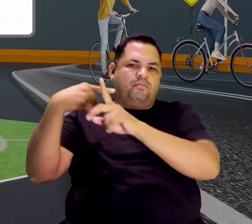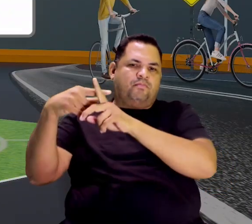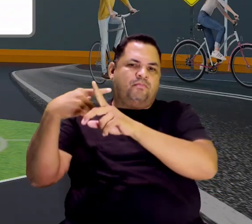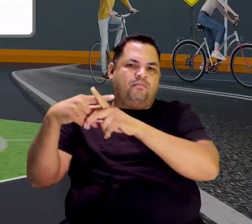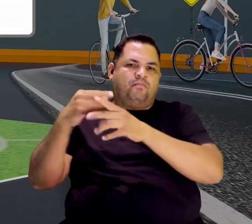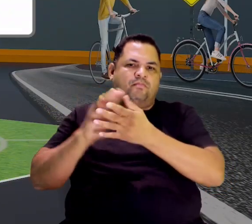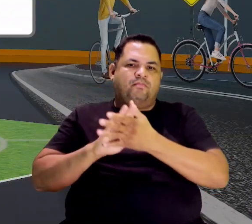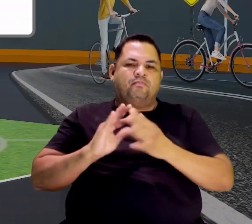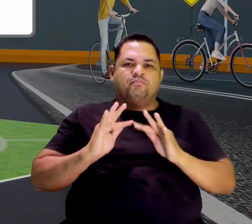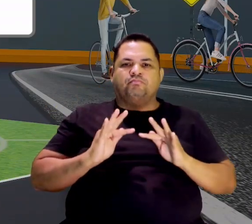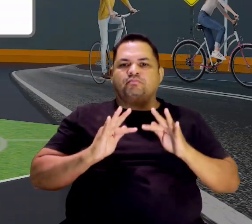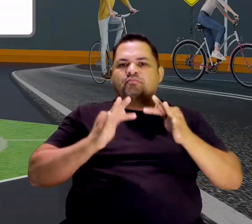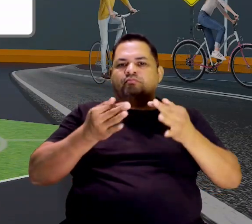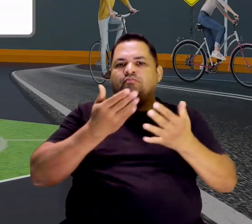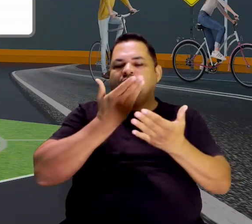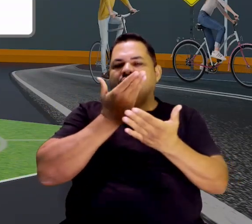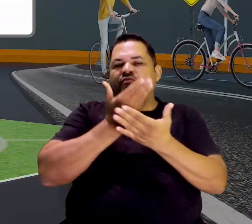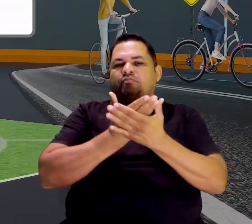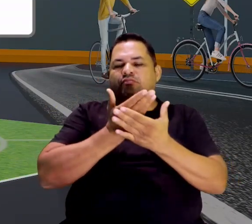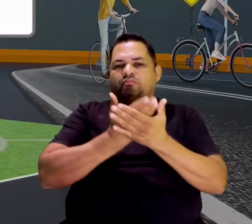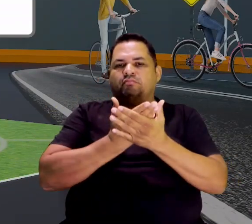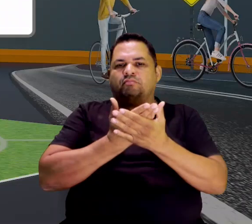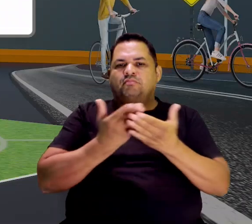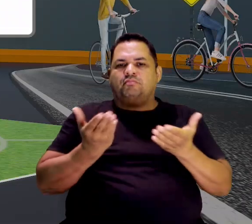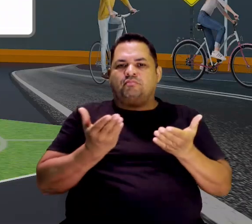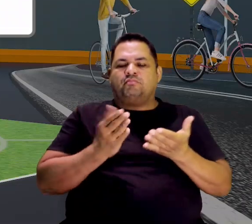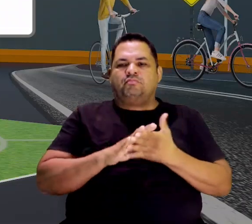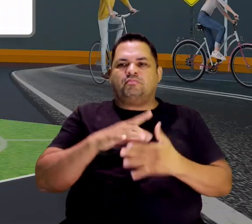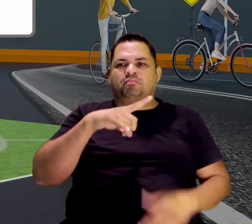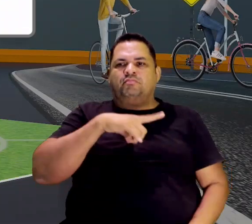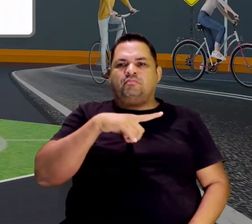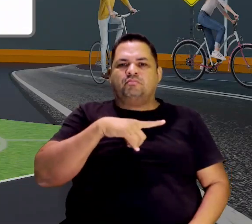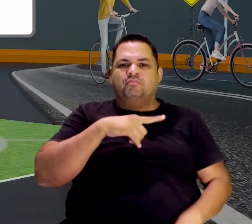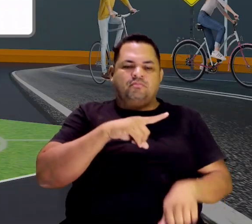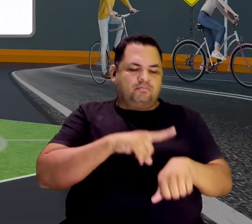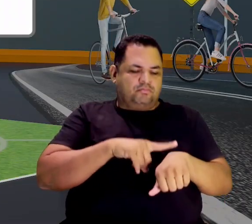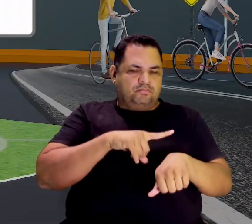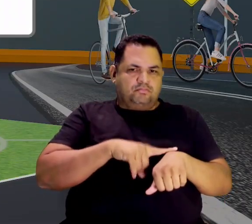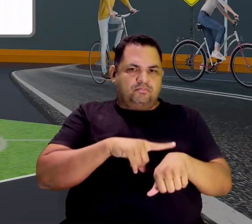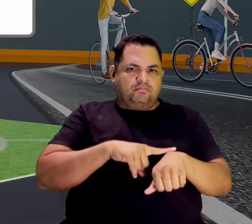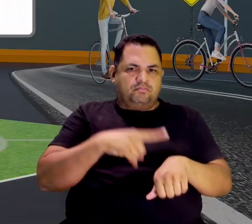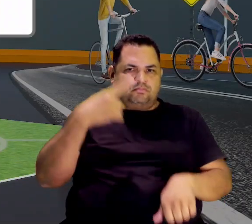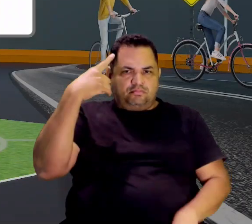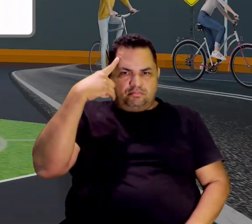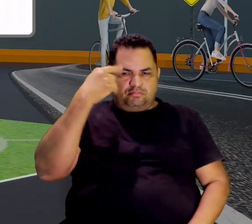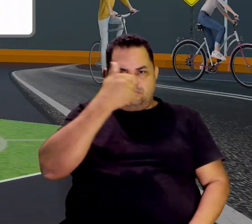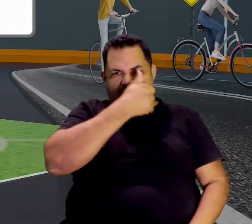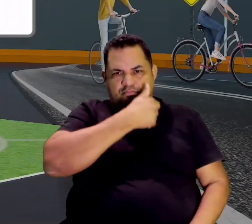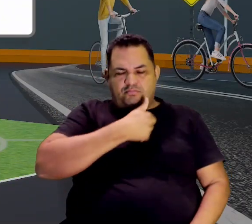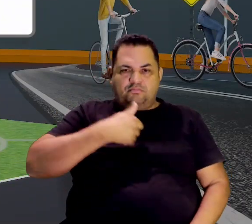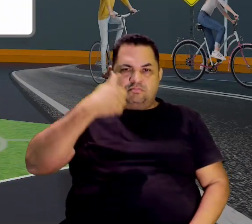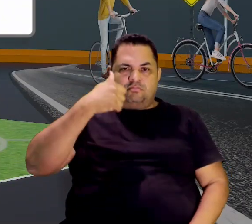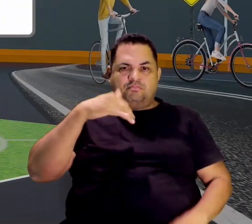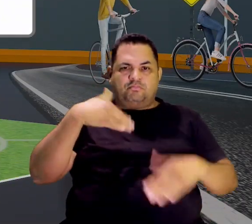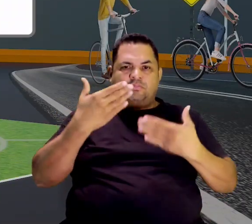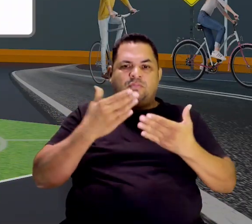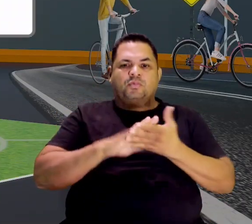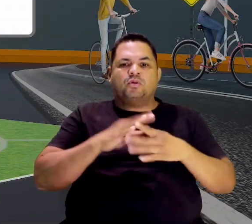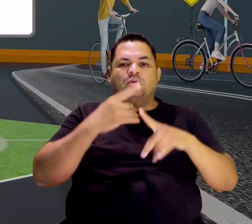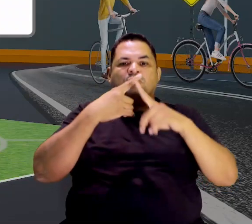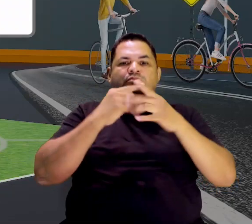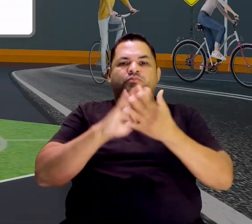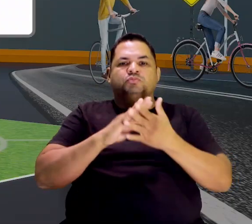para ti e tu só vai receber, só vai receber, só vai receber. E trabalha essa tua postura organizando. Trabalha primeiro com uma perna, depois trabalha com a